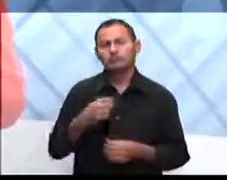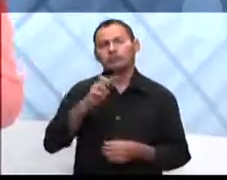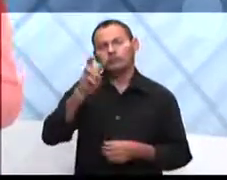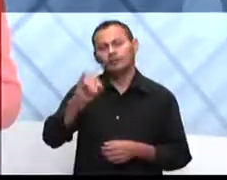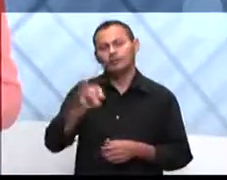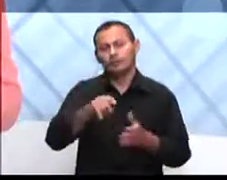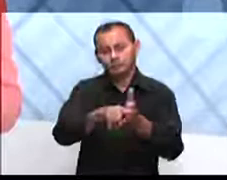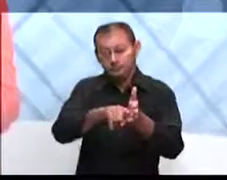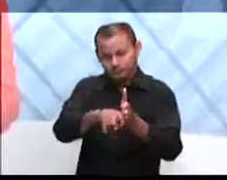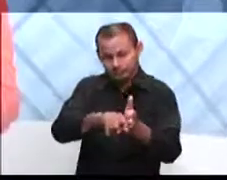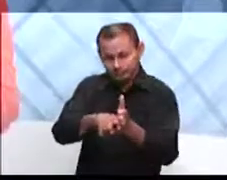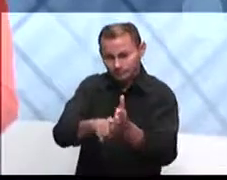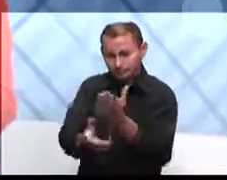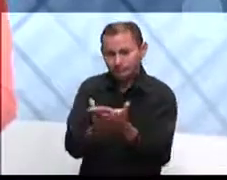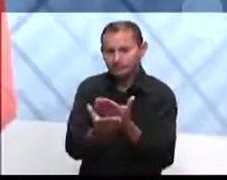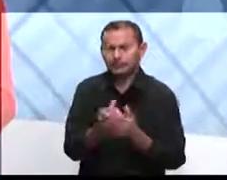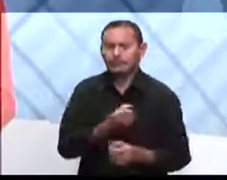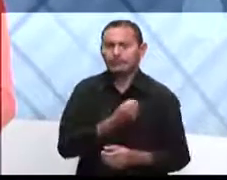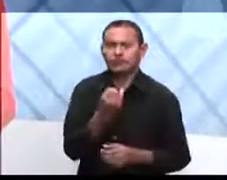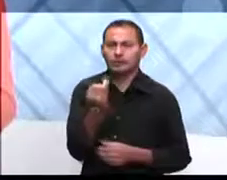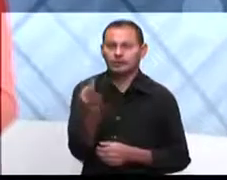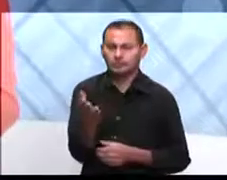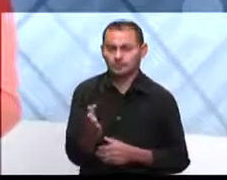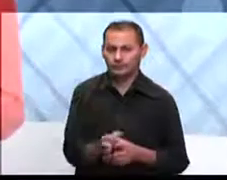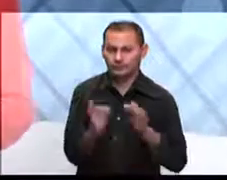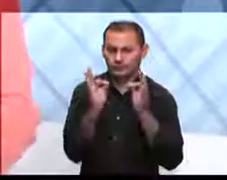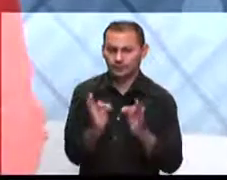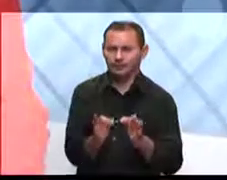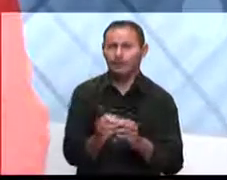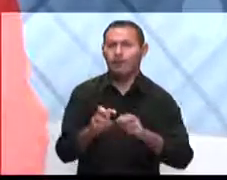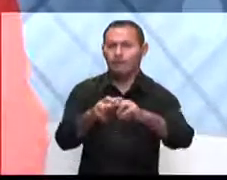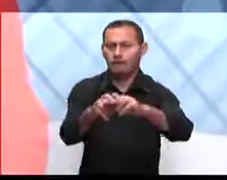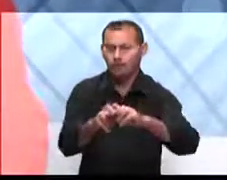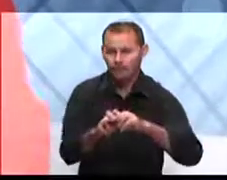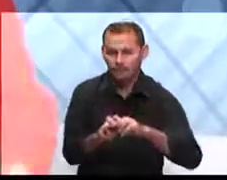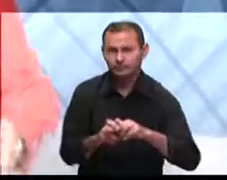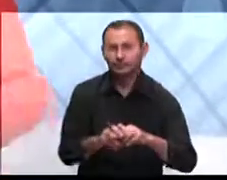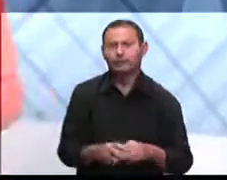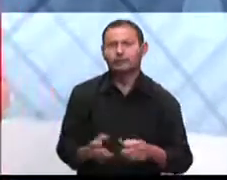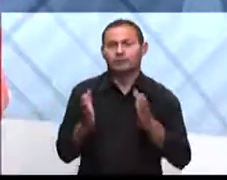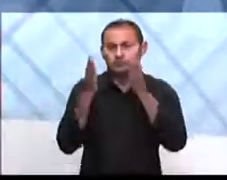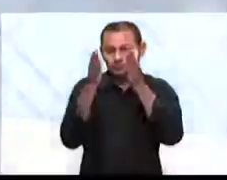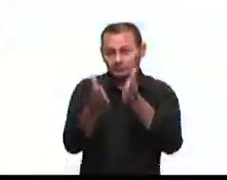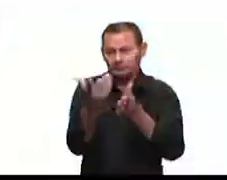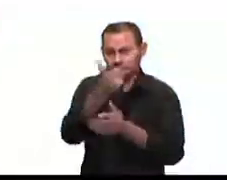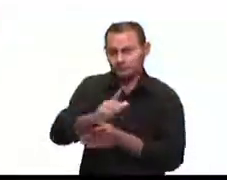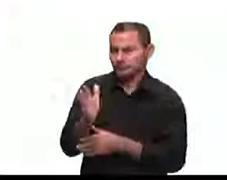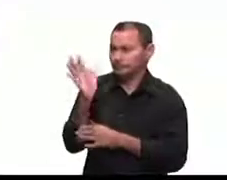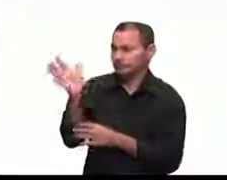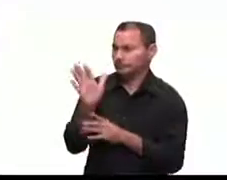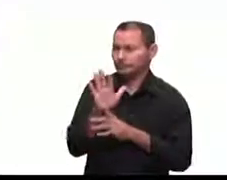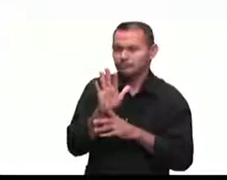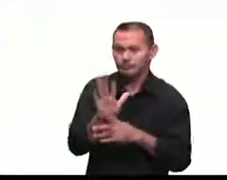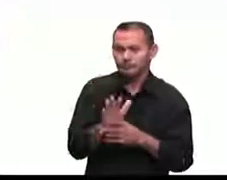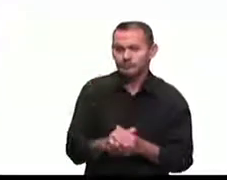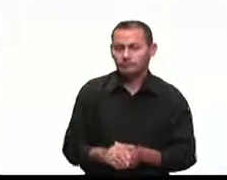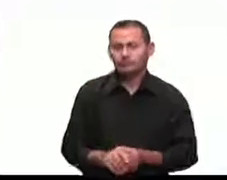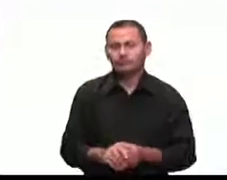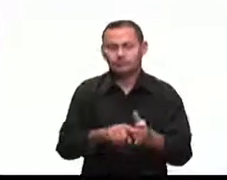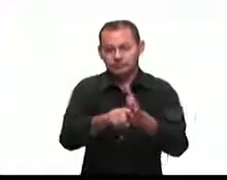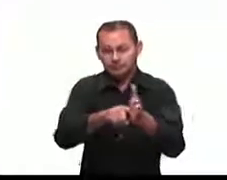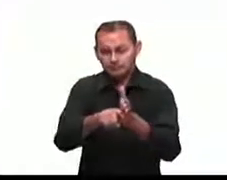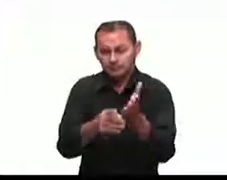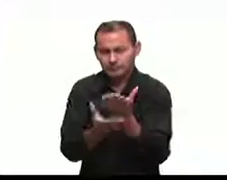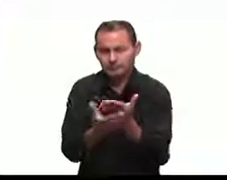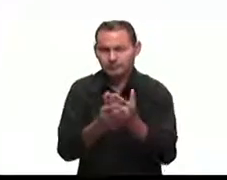ser uma pesquisa quantitativa, tá? Então, por isso, então, voltando ali novamente ao quadro, é uma